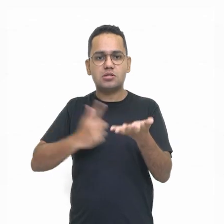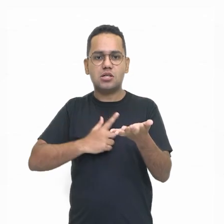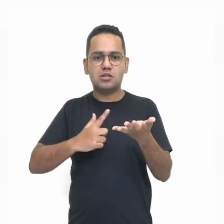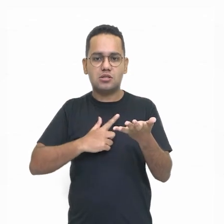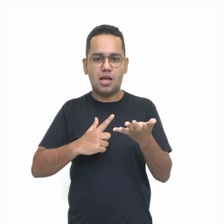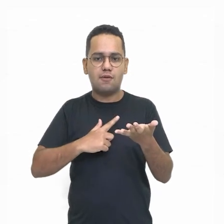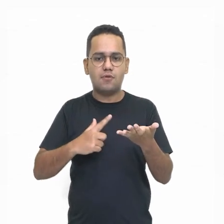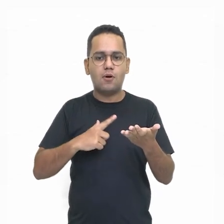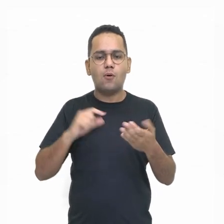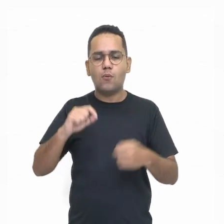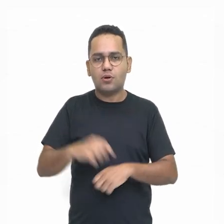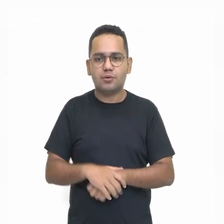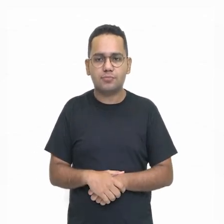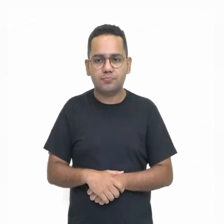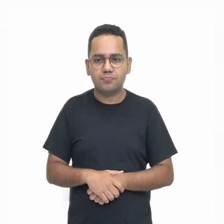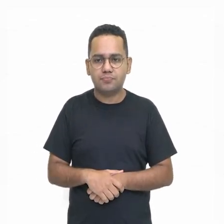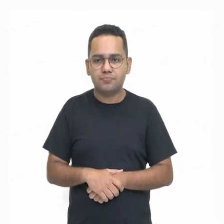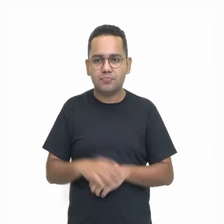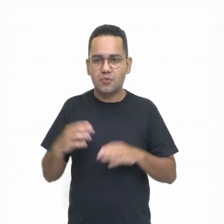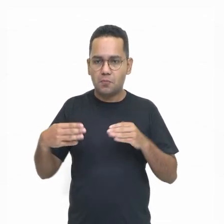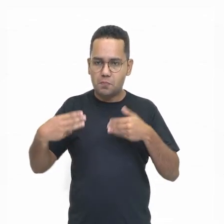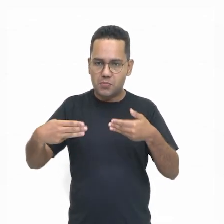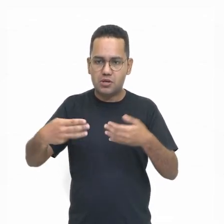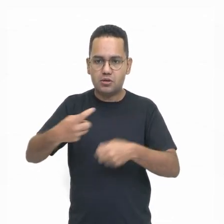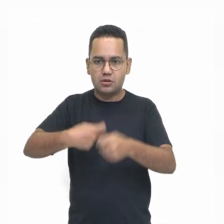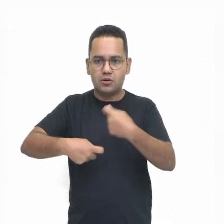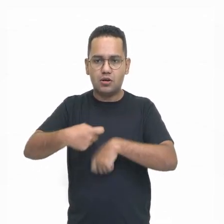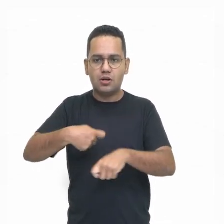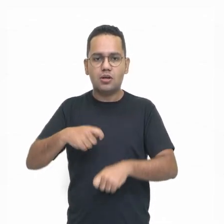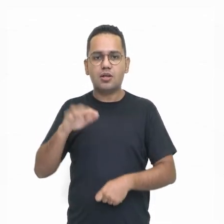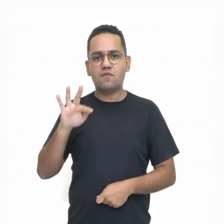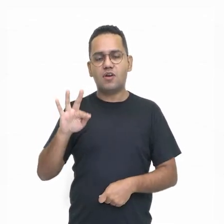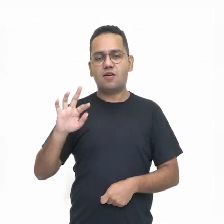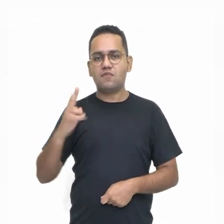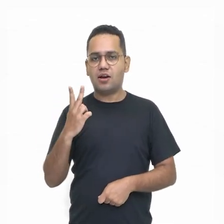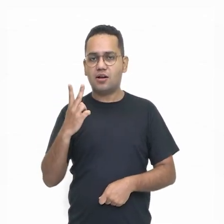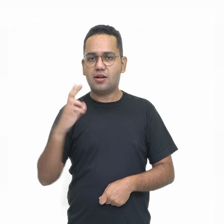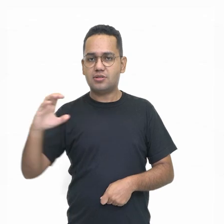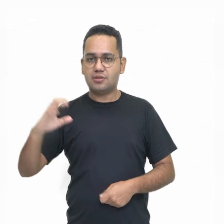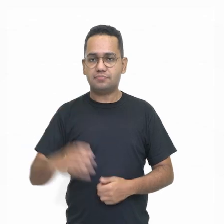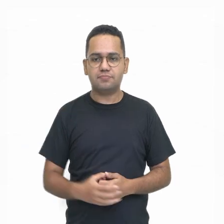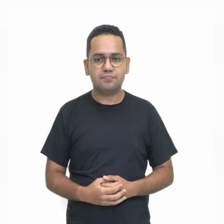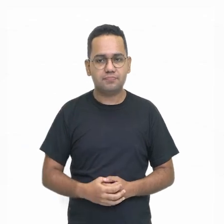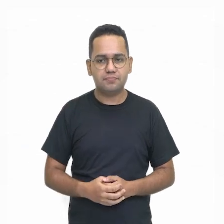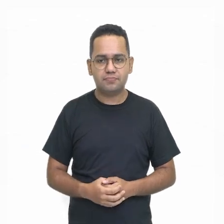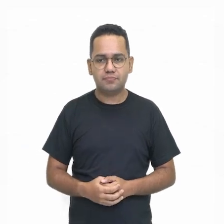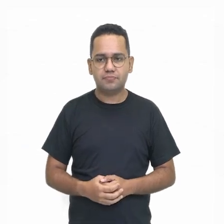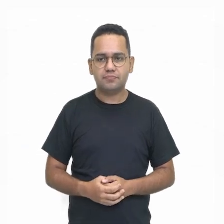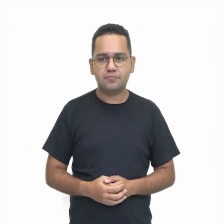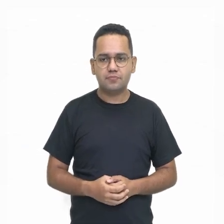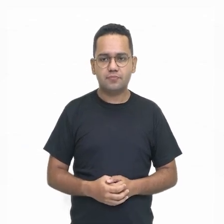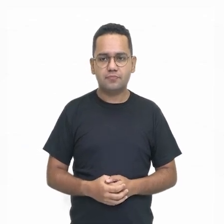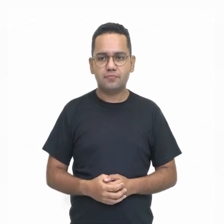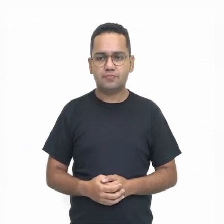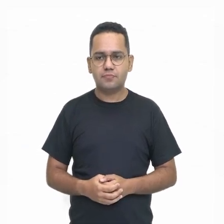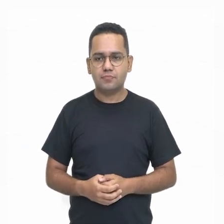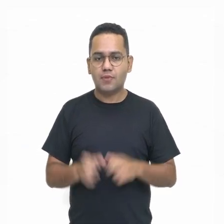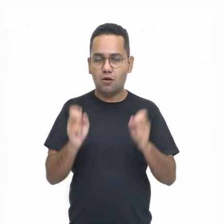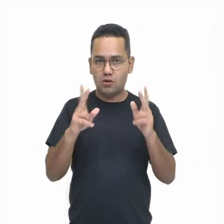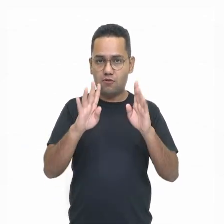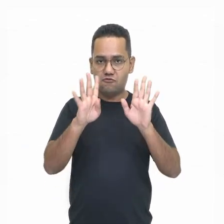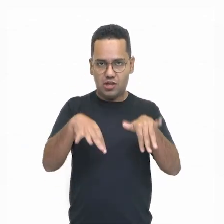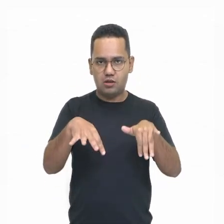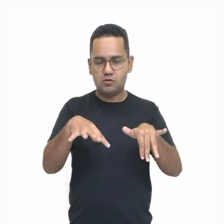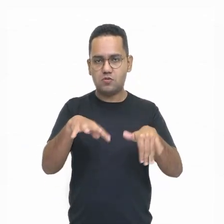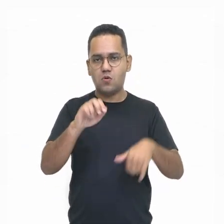da Fazenda, tá bom? O chamado Fernando Henrique Cardoso, que logo depois do governo do Itamar Franco vai se eleger como